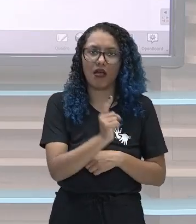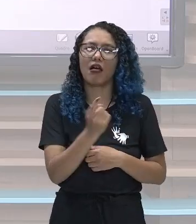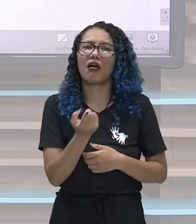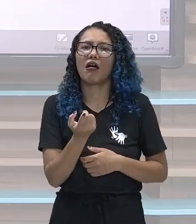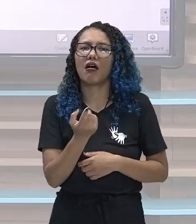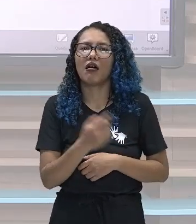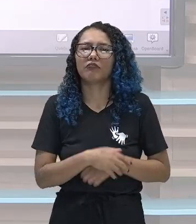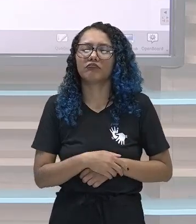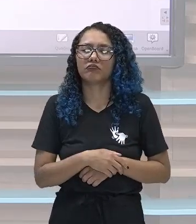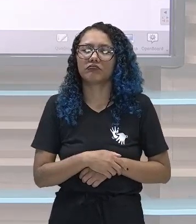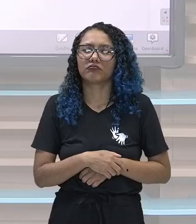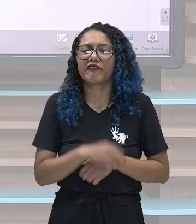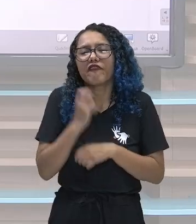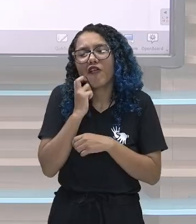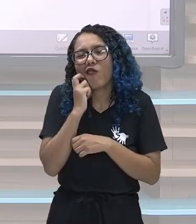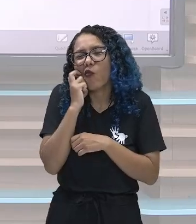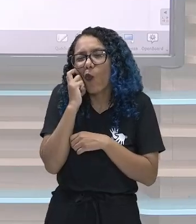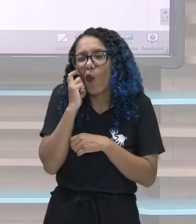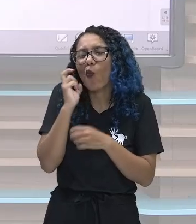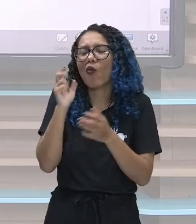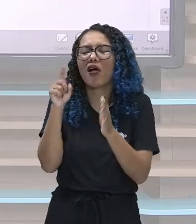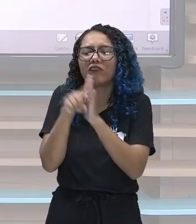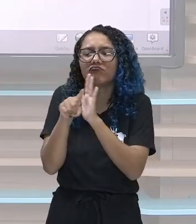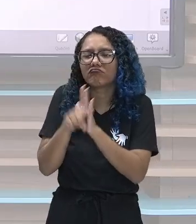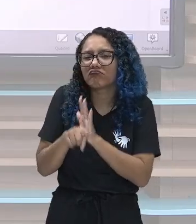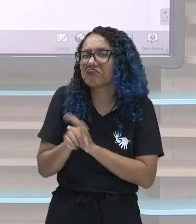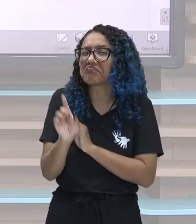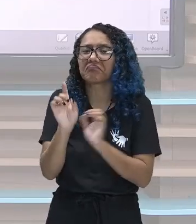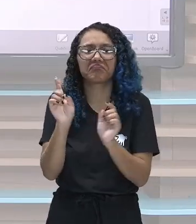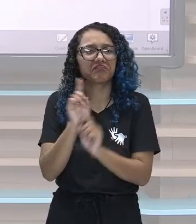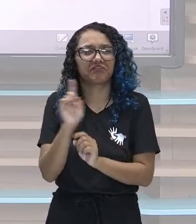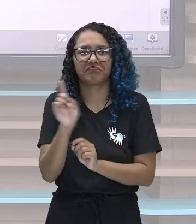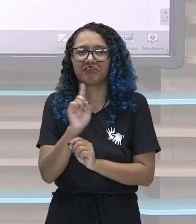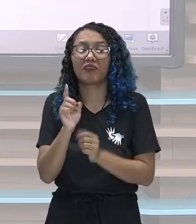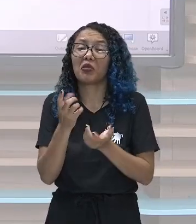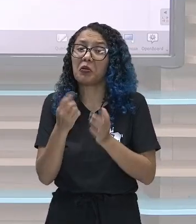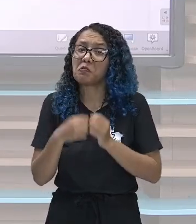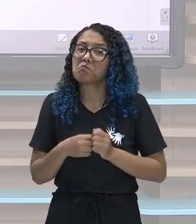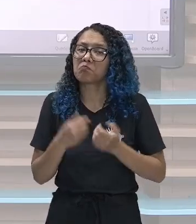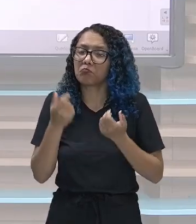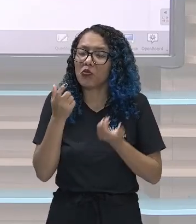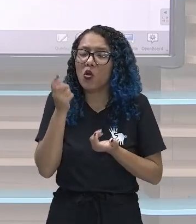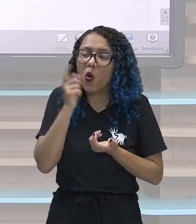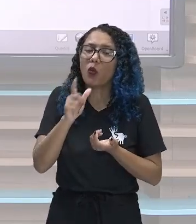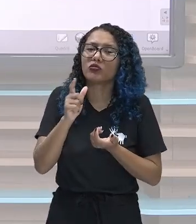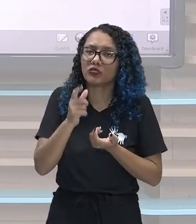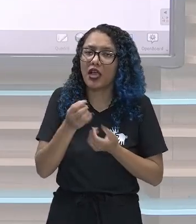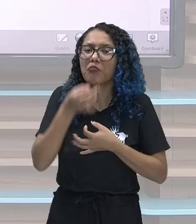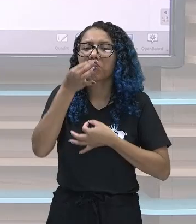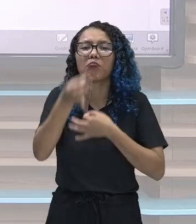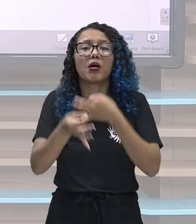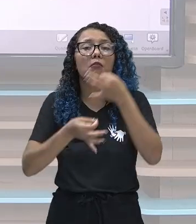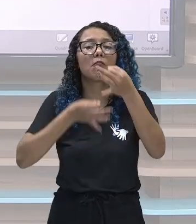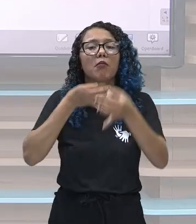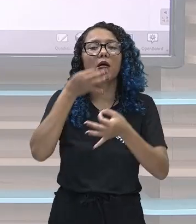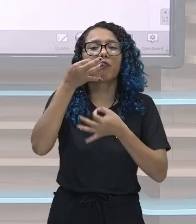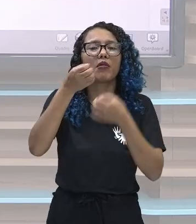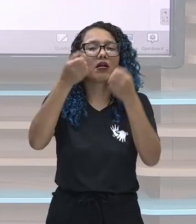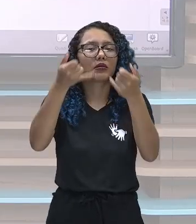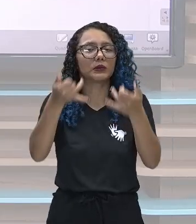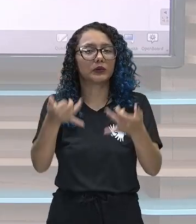não têm vergonha de perguntar, eles conseguem expressar as suas opiniões. Também